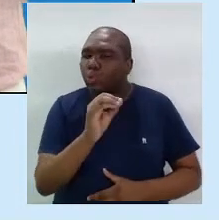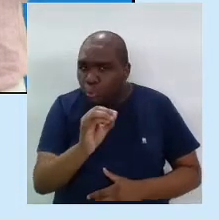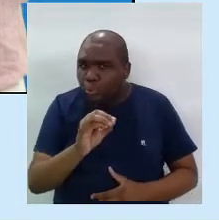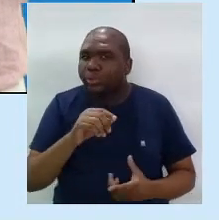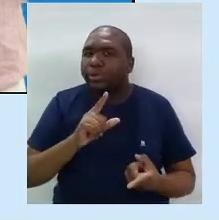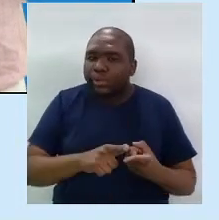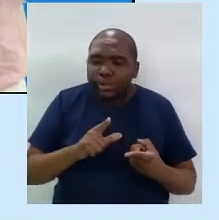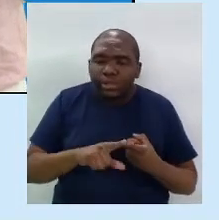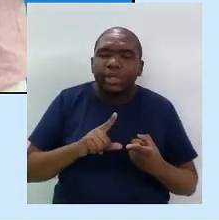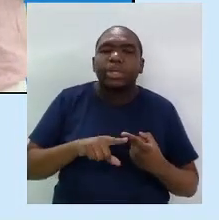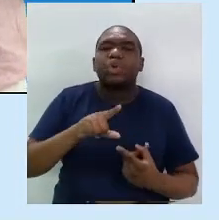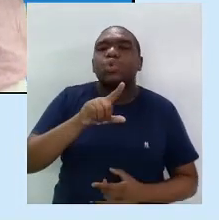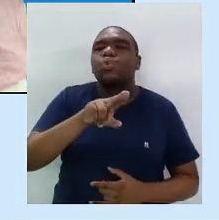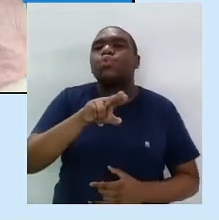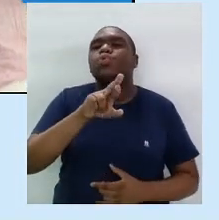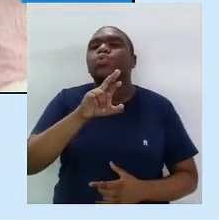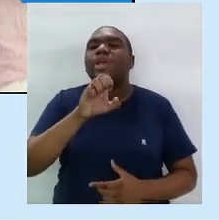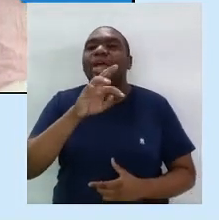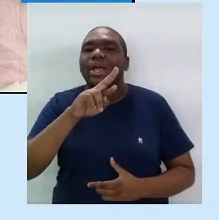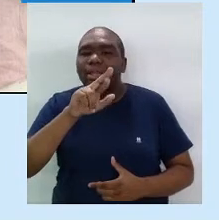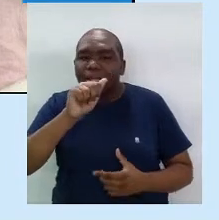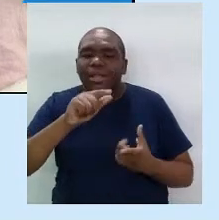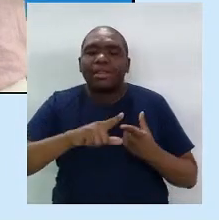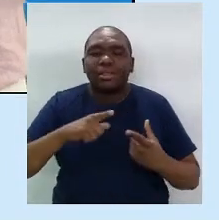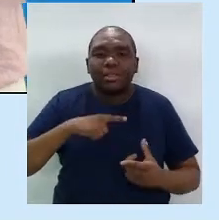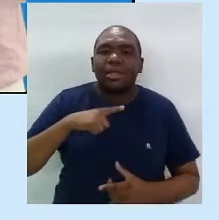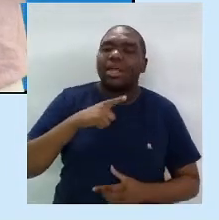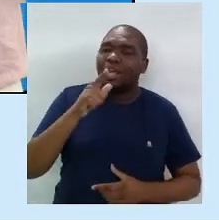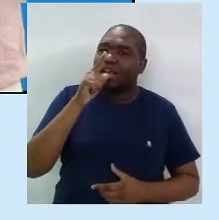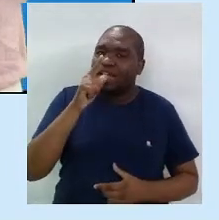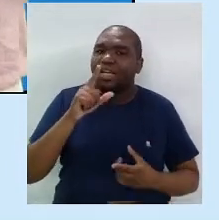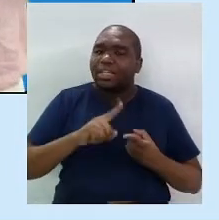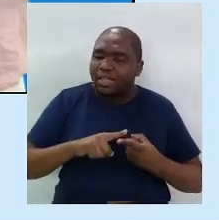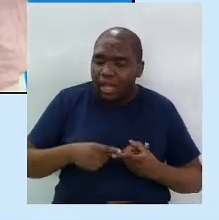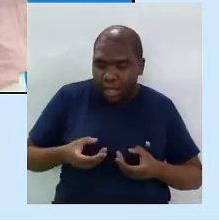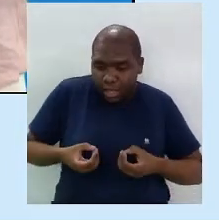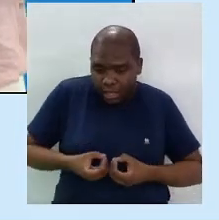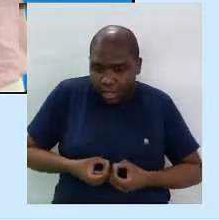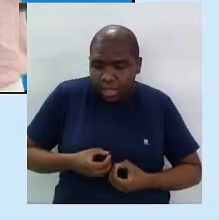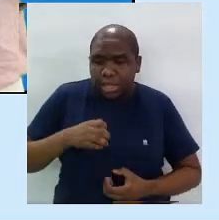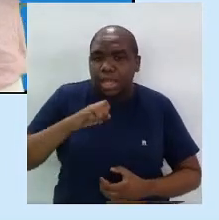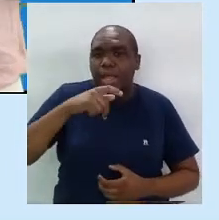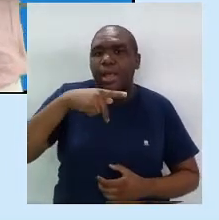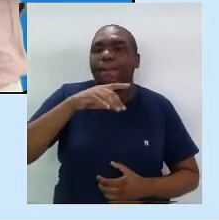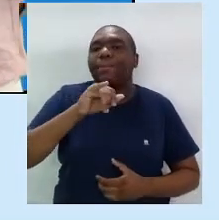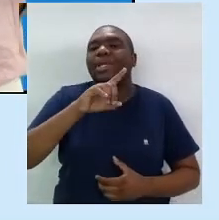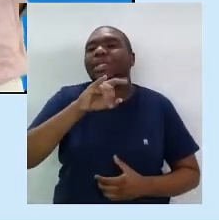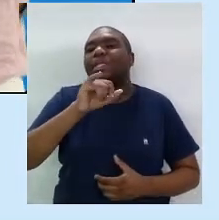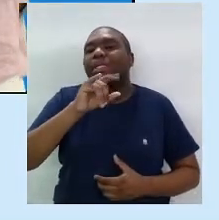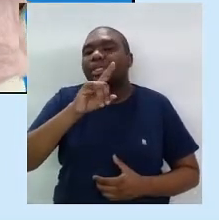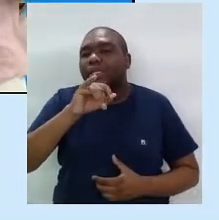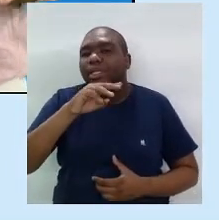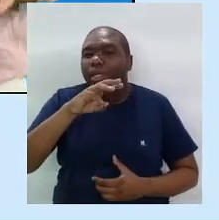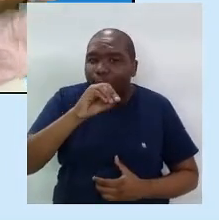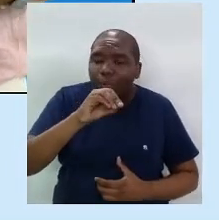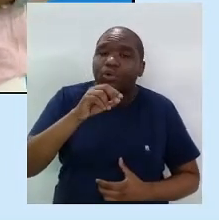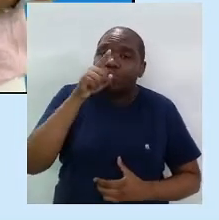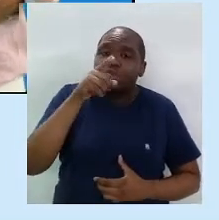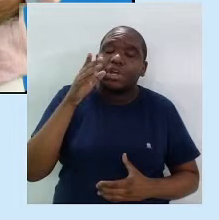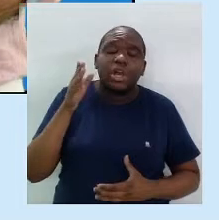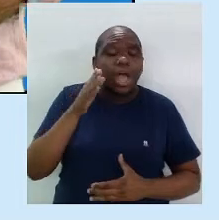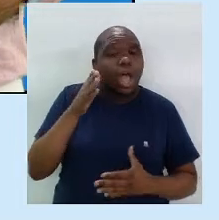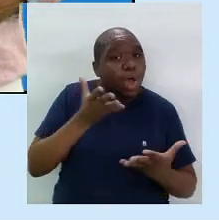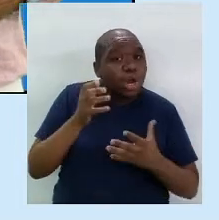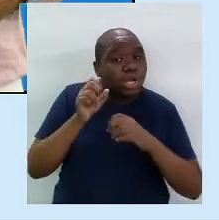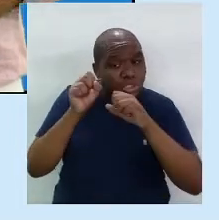eu tenho um ducto diferente, tenho a uretra, tem um pênis, tem um testículo, tem um epidídimo.